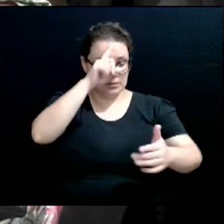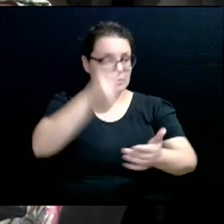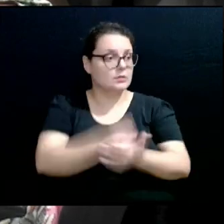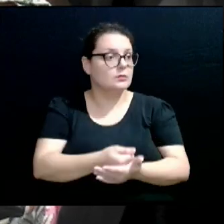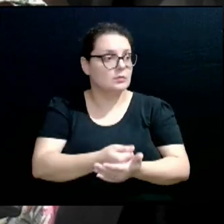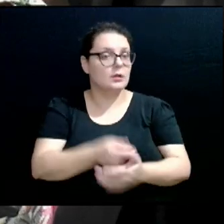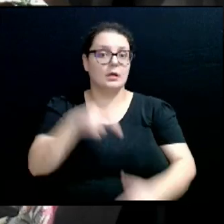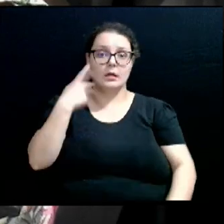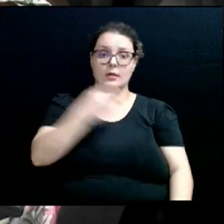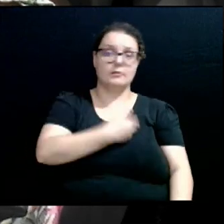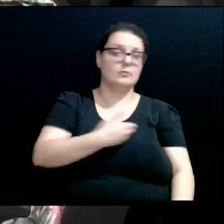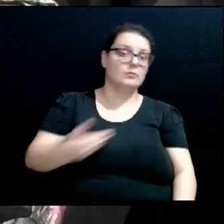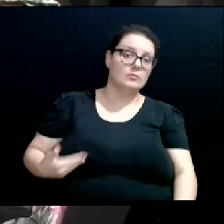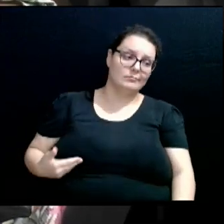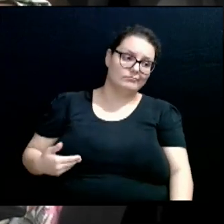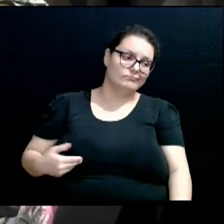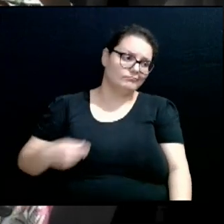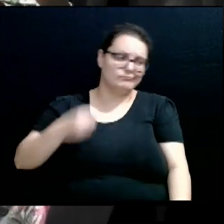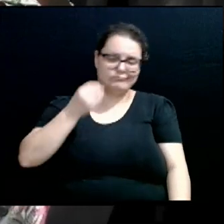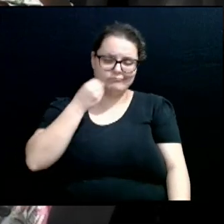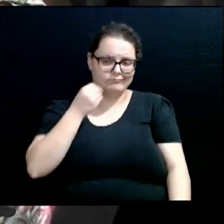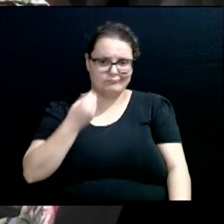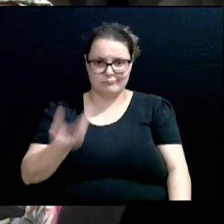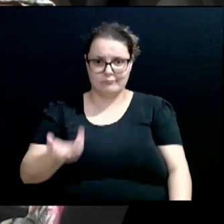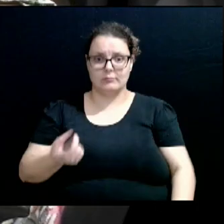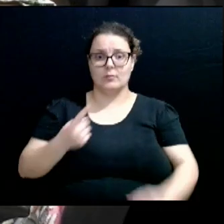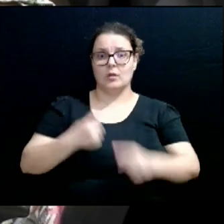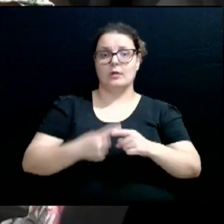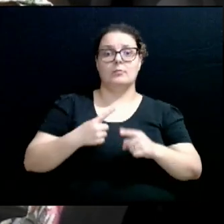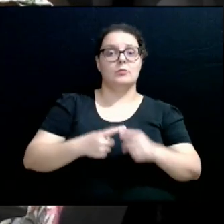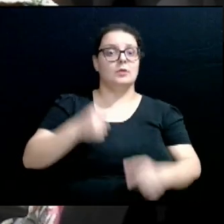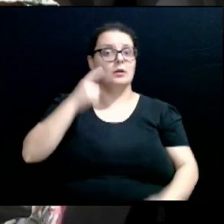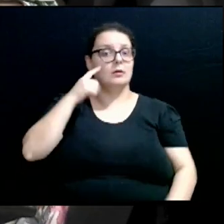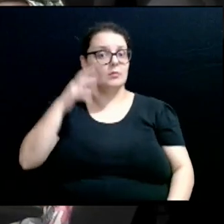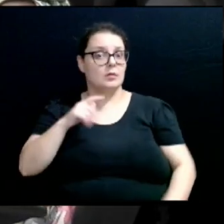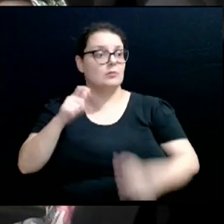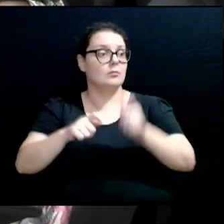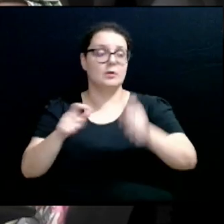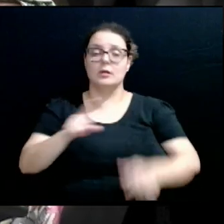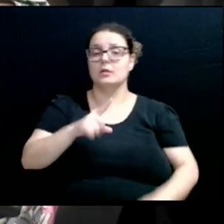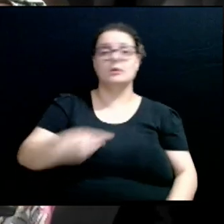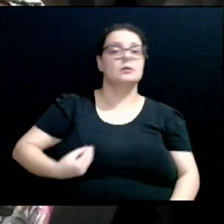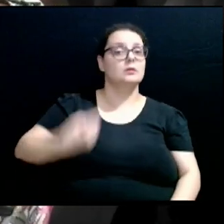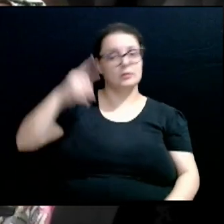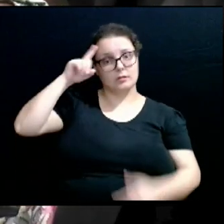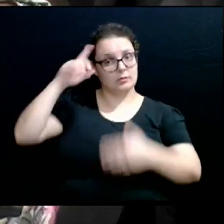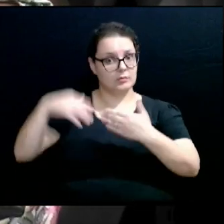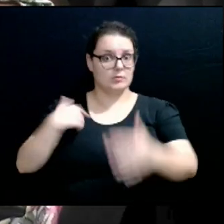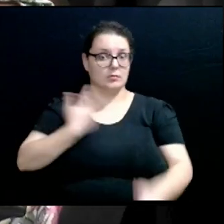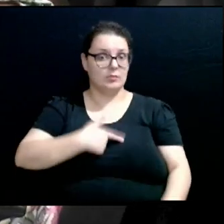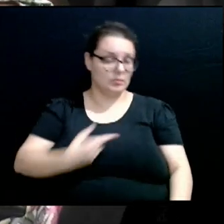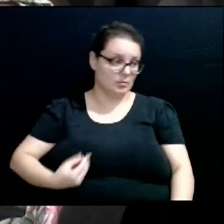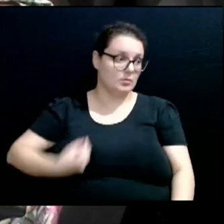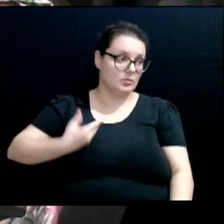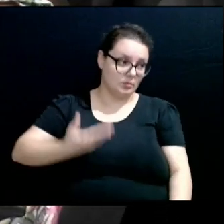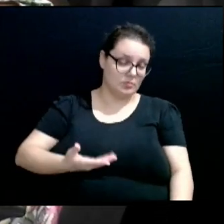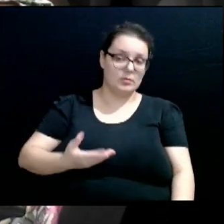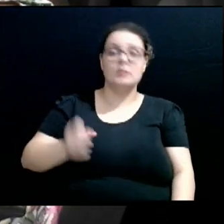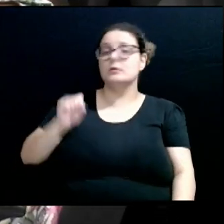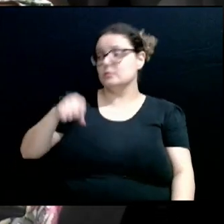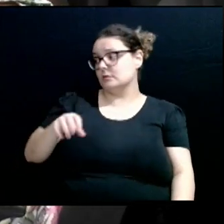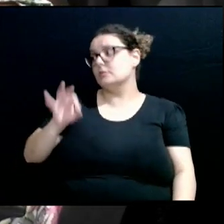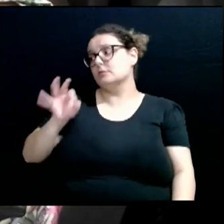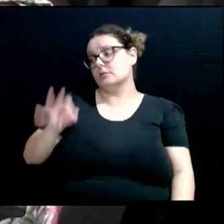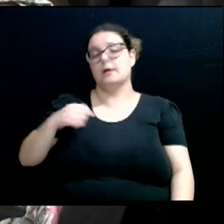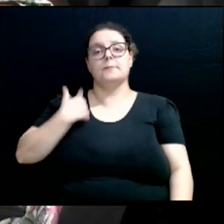mancas. Porque elas são pensadas por pessoas que não vivem aquilo que nós vivemos. Então, eu acho que os nossos